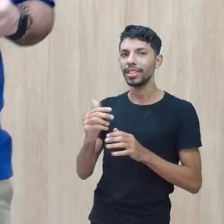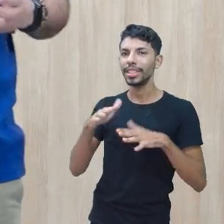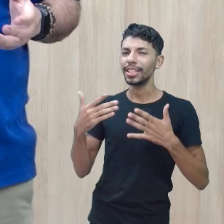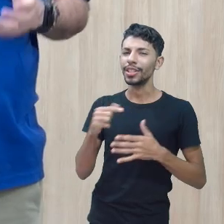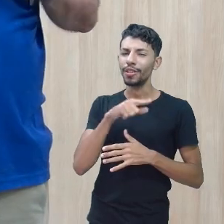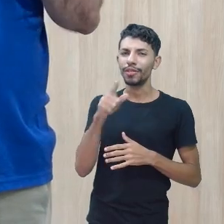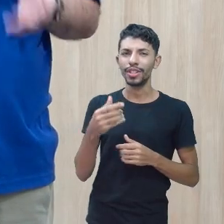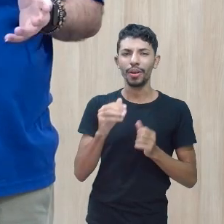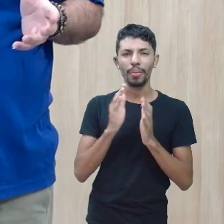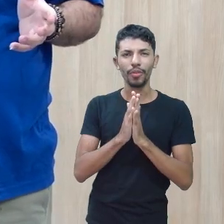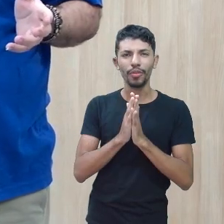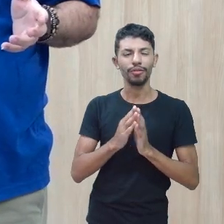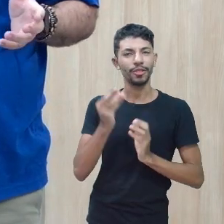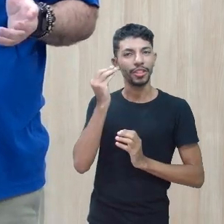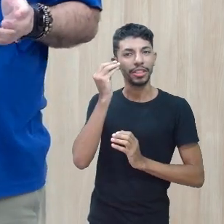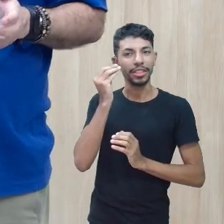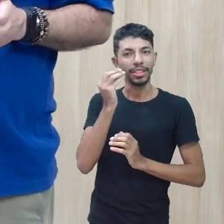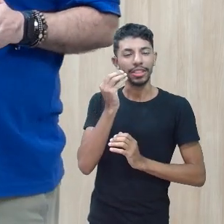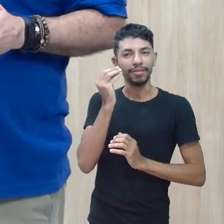legal. Mas vamos ver.